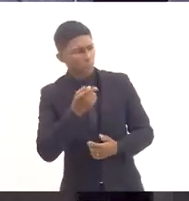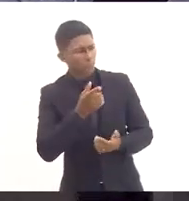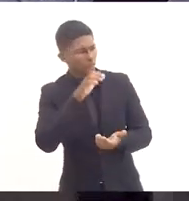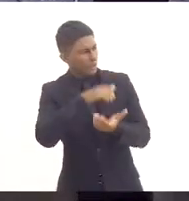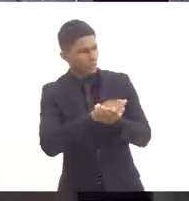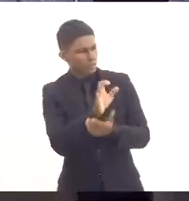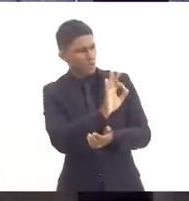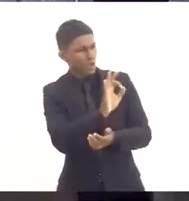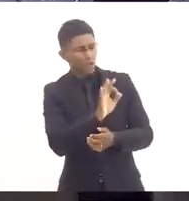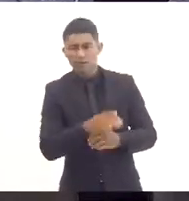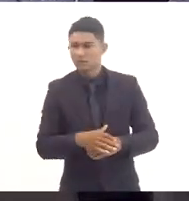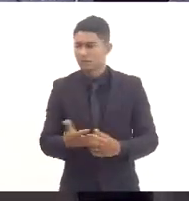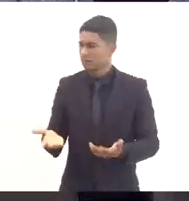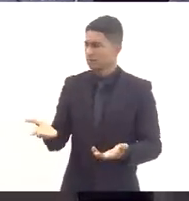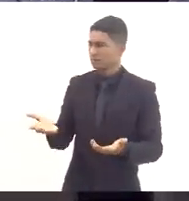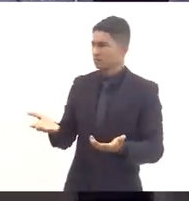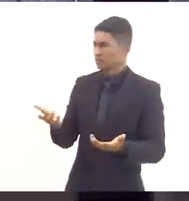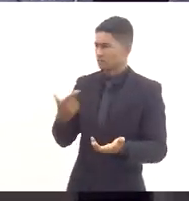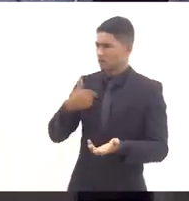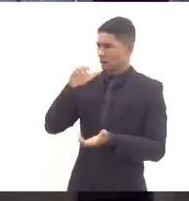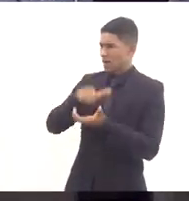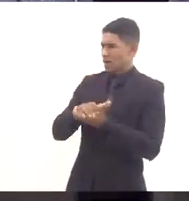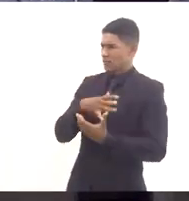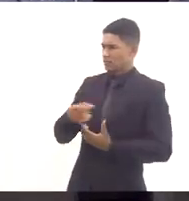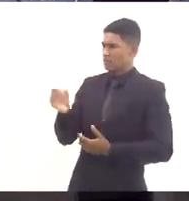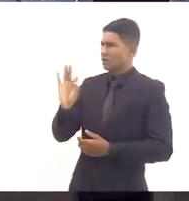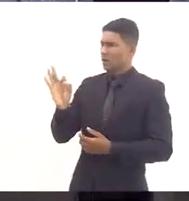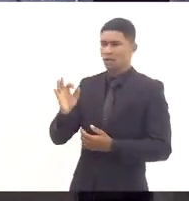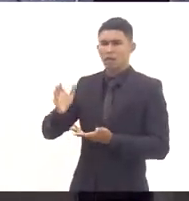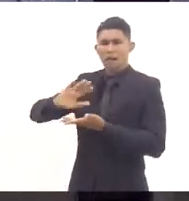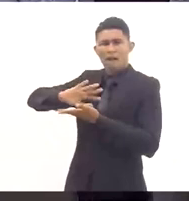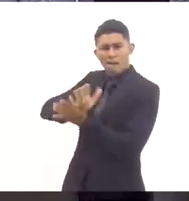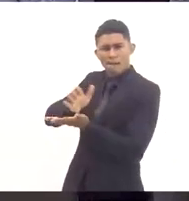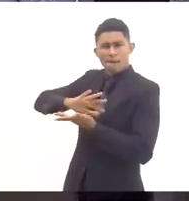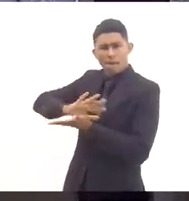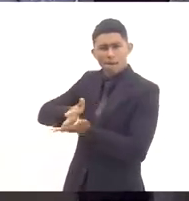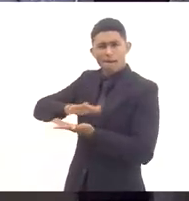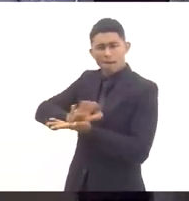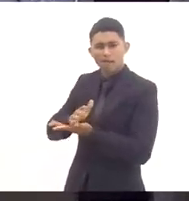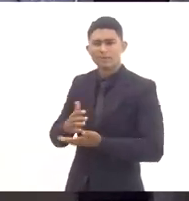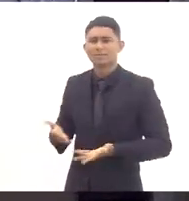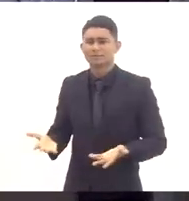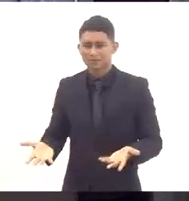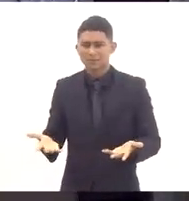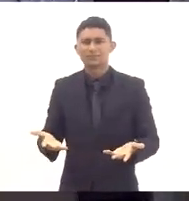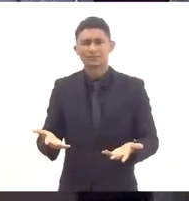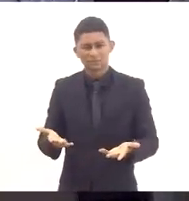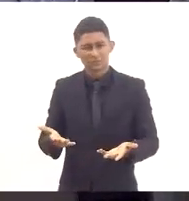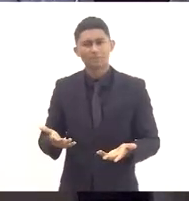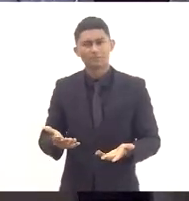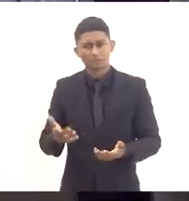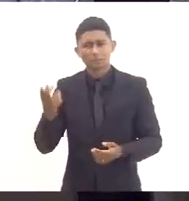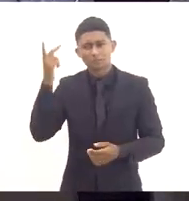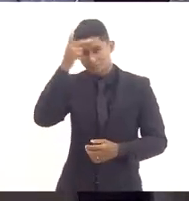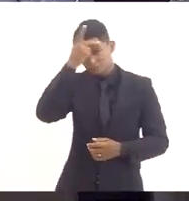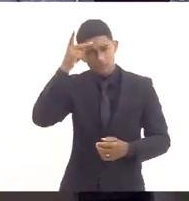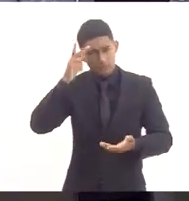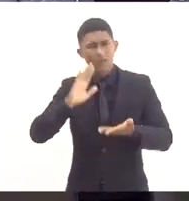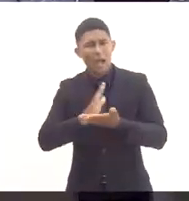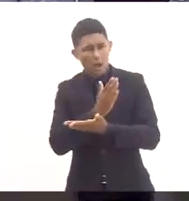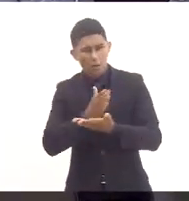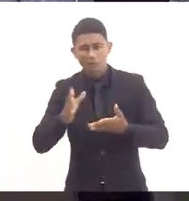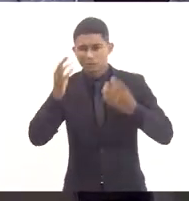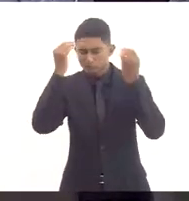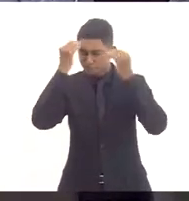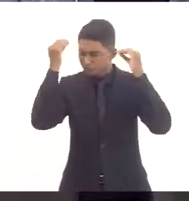no caso porque é filho nós somos humilhadas de tal forma que muitas pessoas desistem de